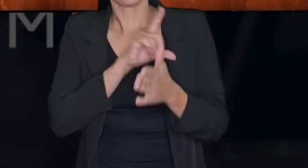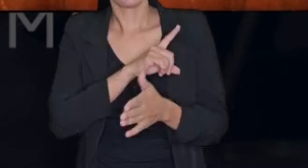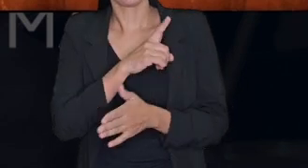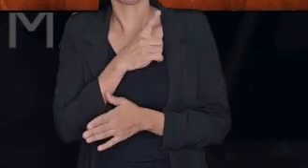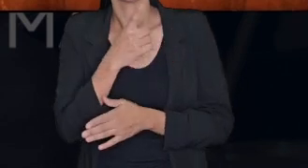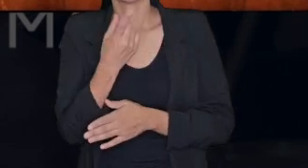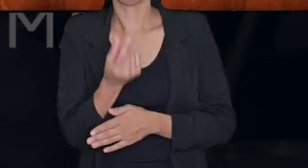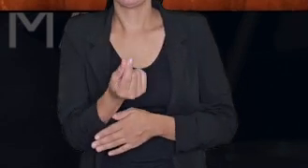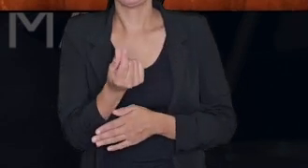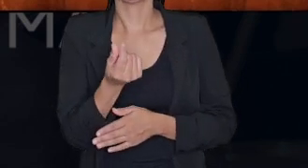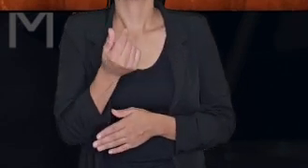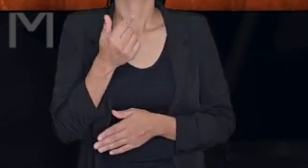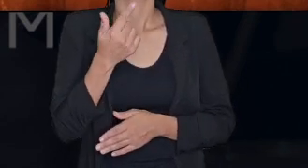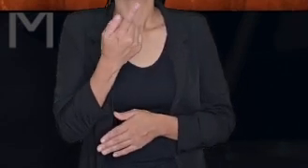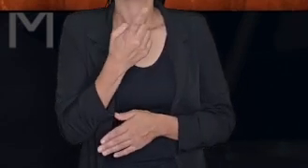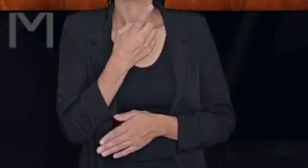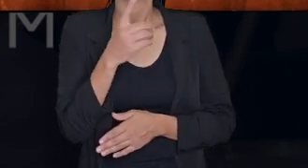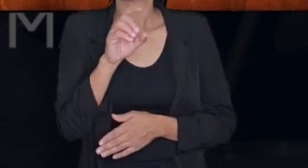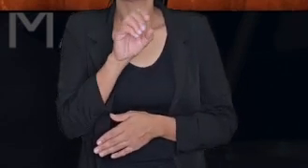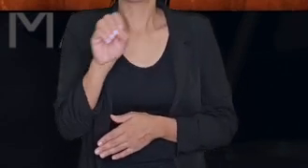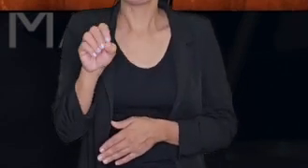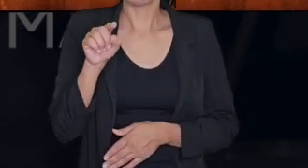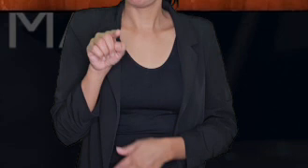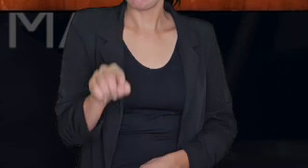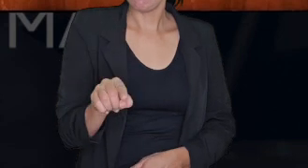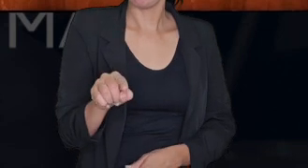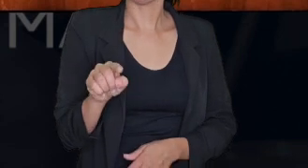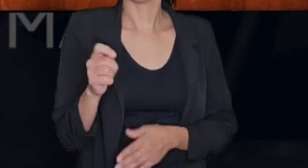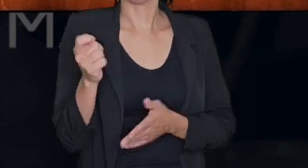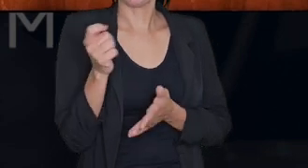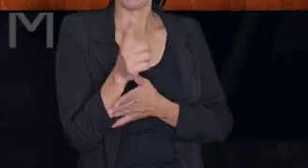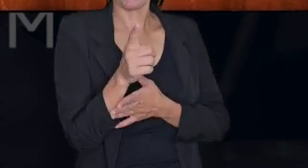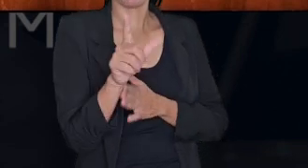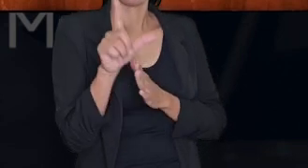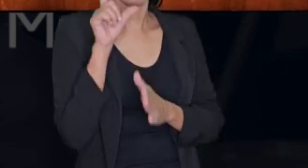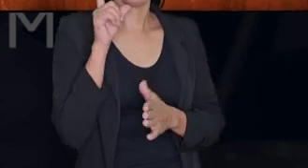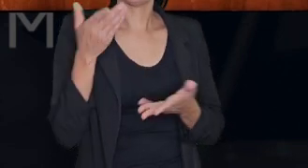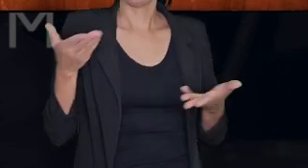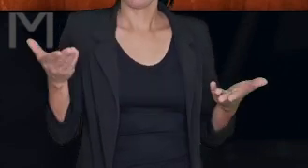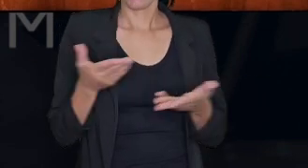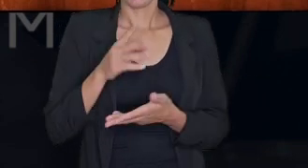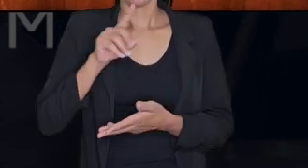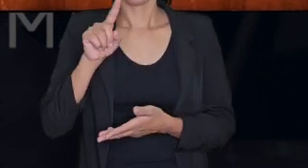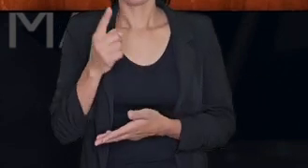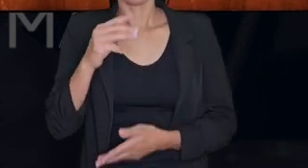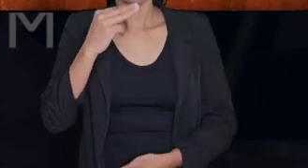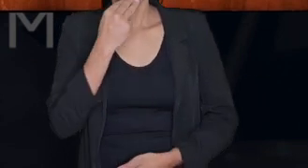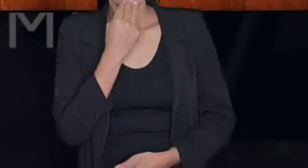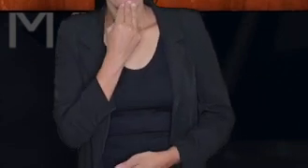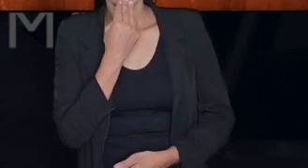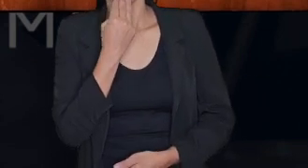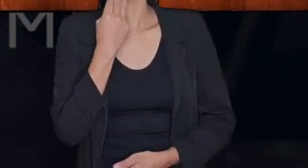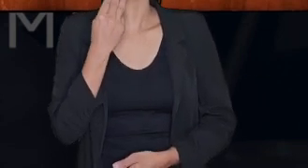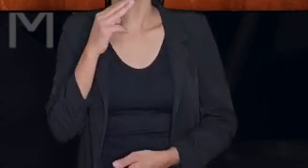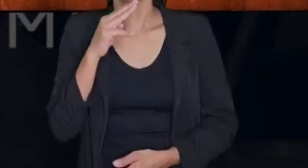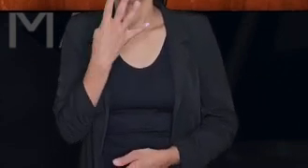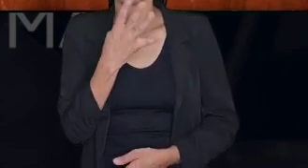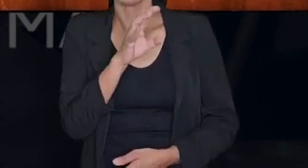o imóvel, o que valia 100.000 quando o falecido, o autor da herança comprou, hoje